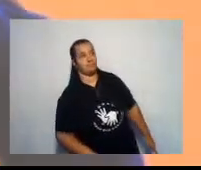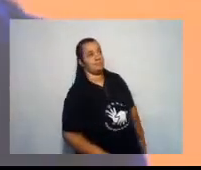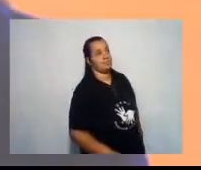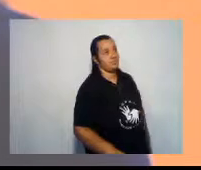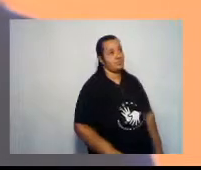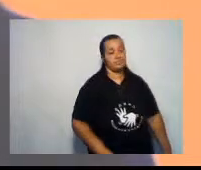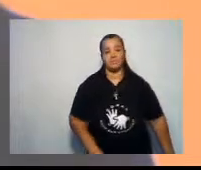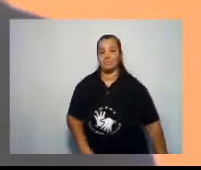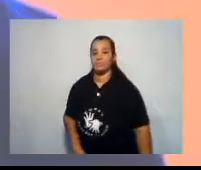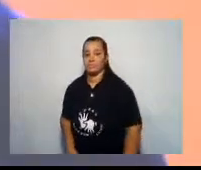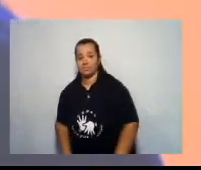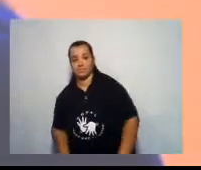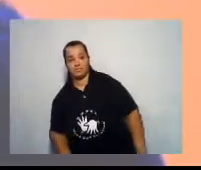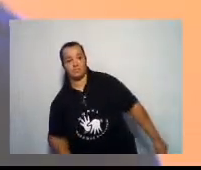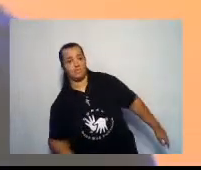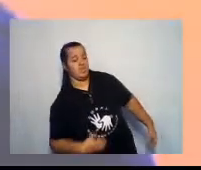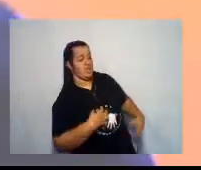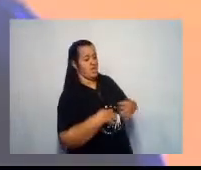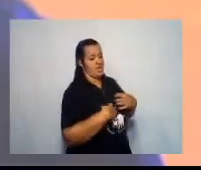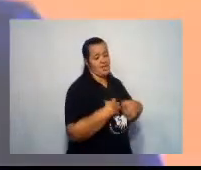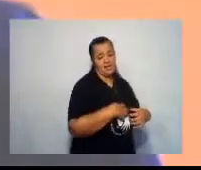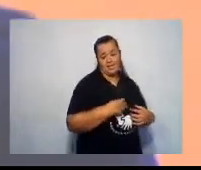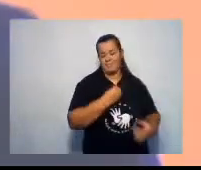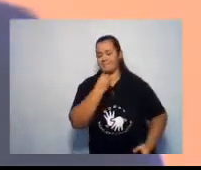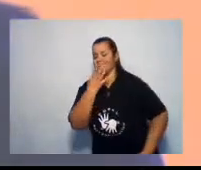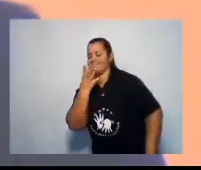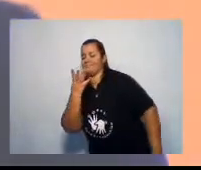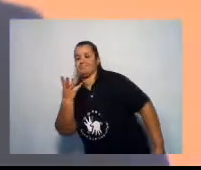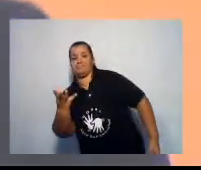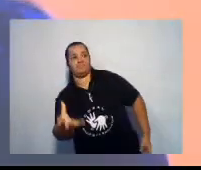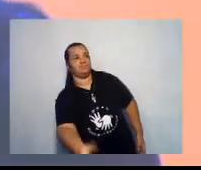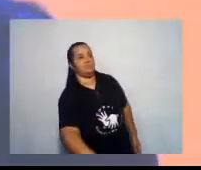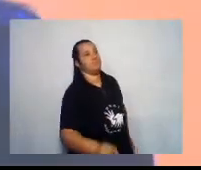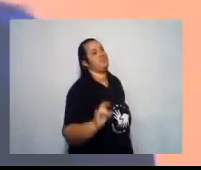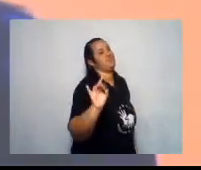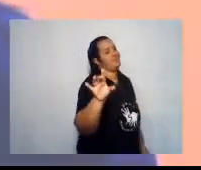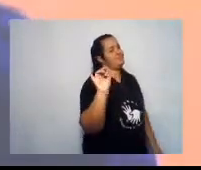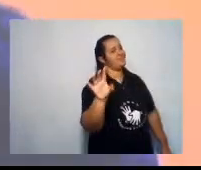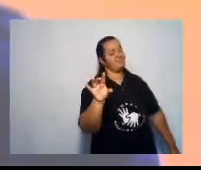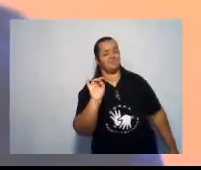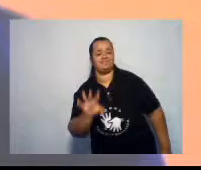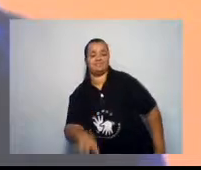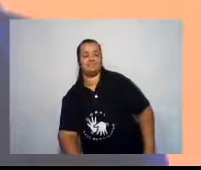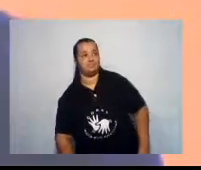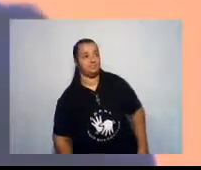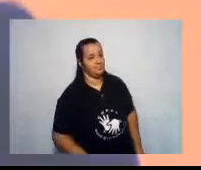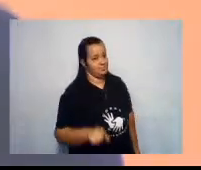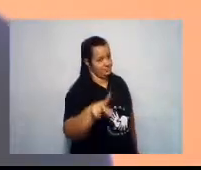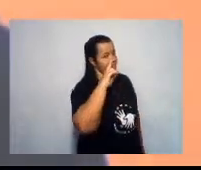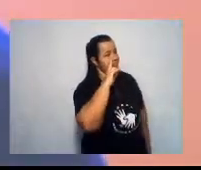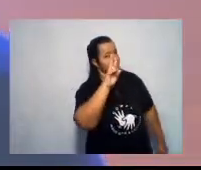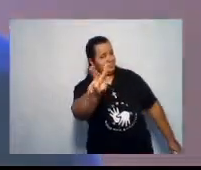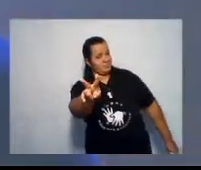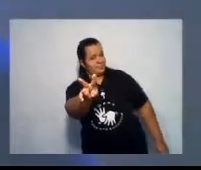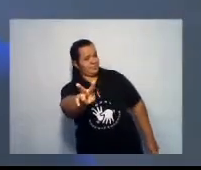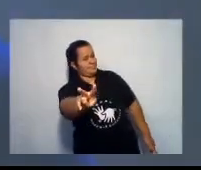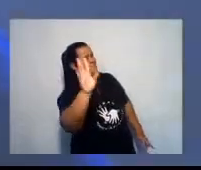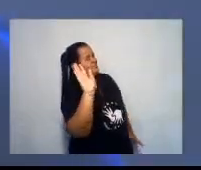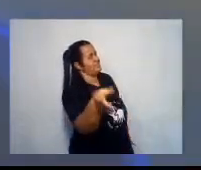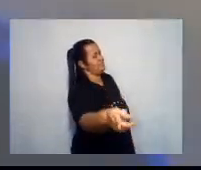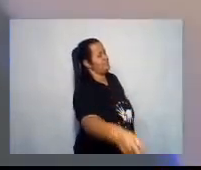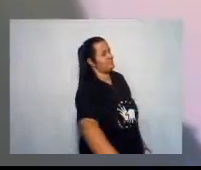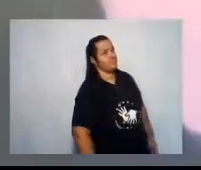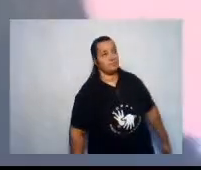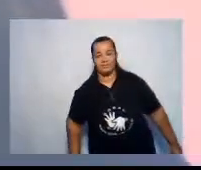Podem até te dar algum prazer, mas posso até jurar, você vai ver que ninguém vai